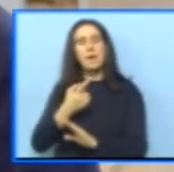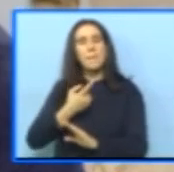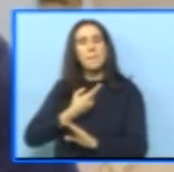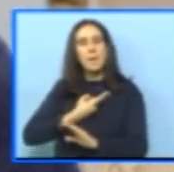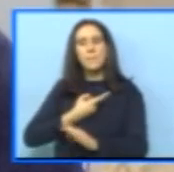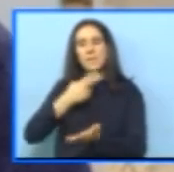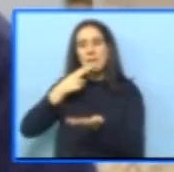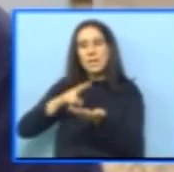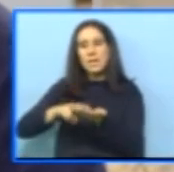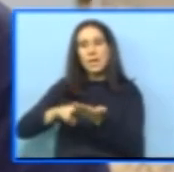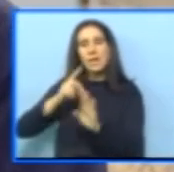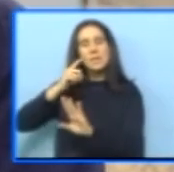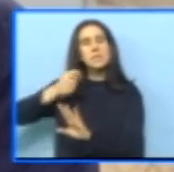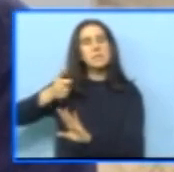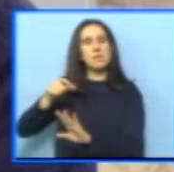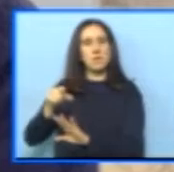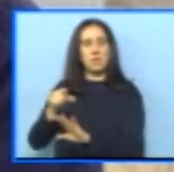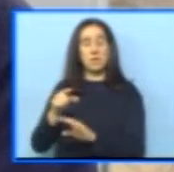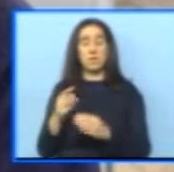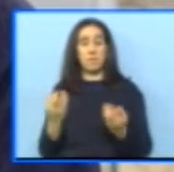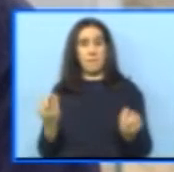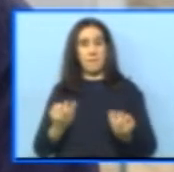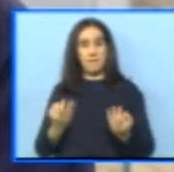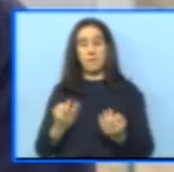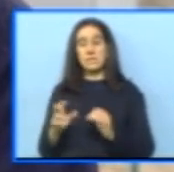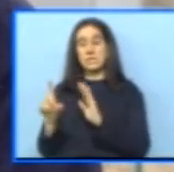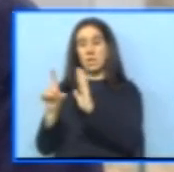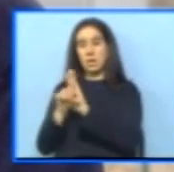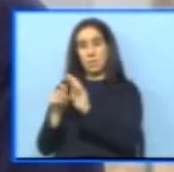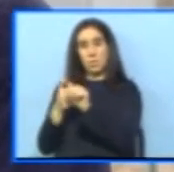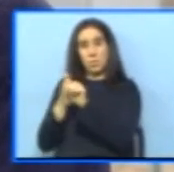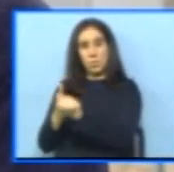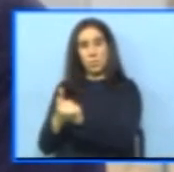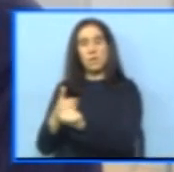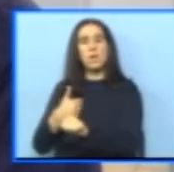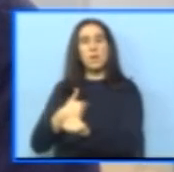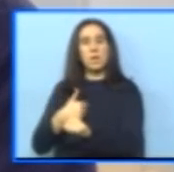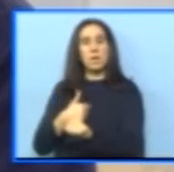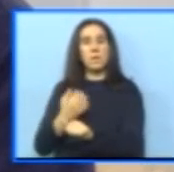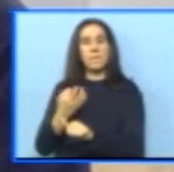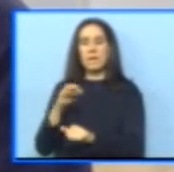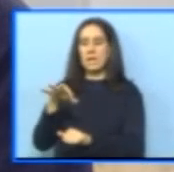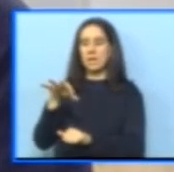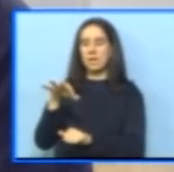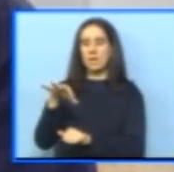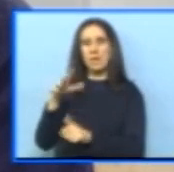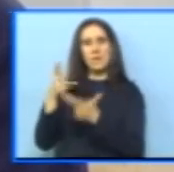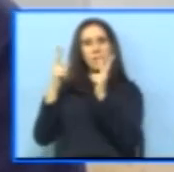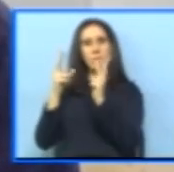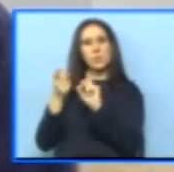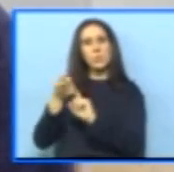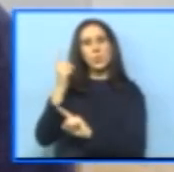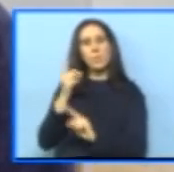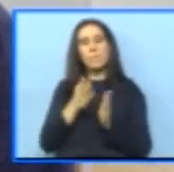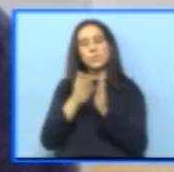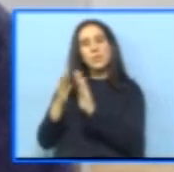de uma realidade essencial. E portanto, ao cumprir a lei, eu não estou a não ser livre, como pelo contrário estou a